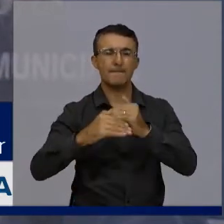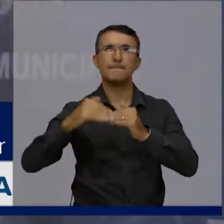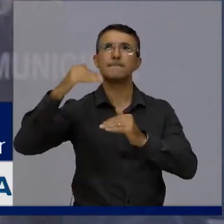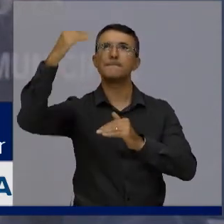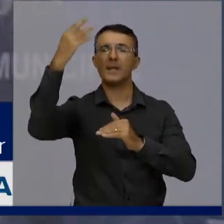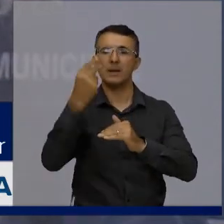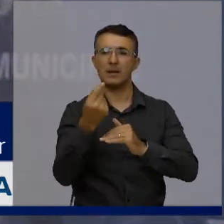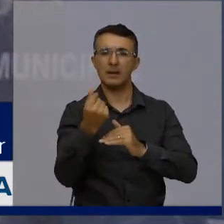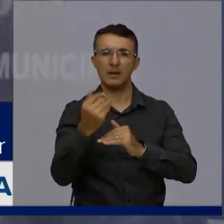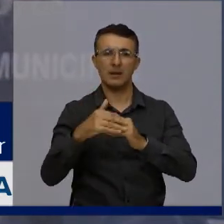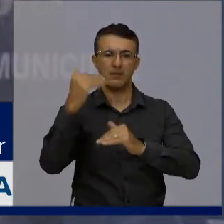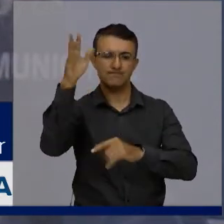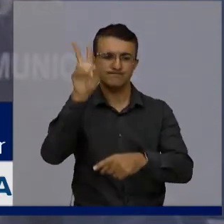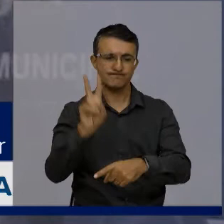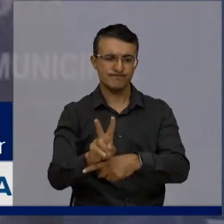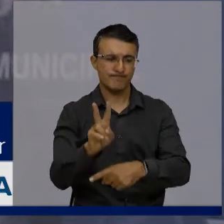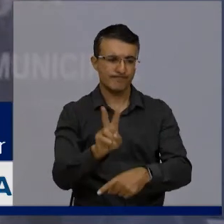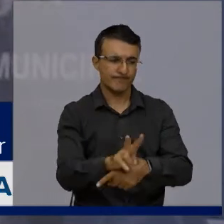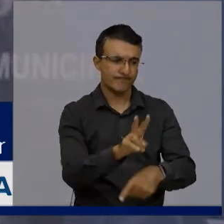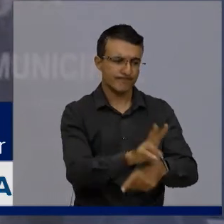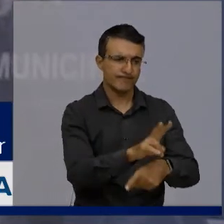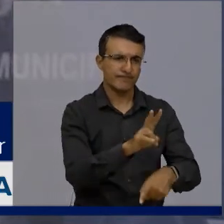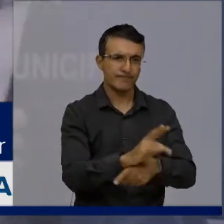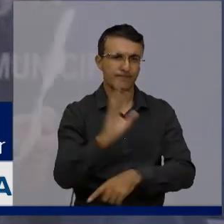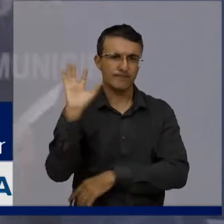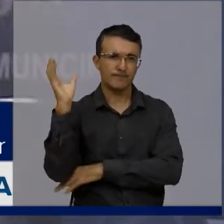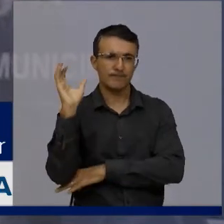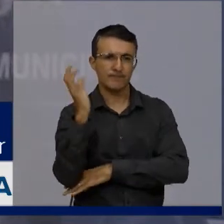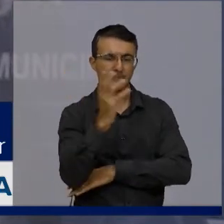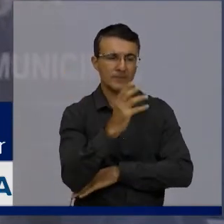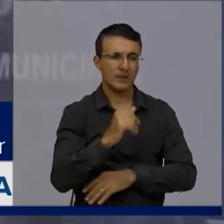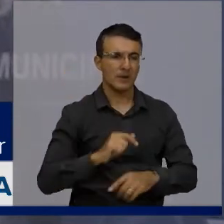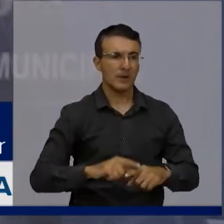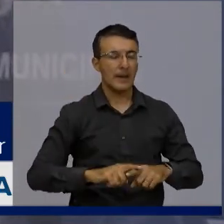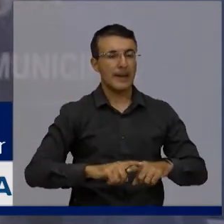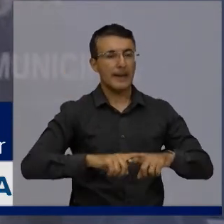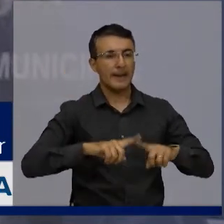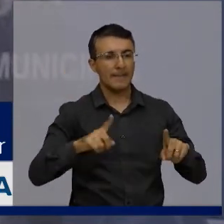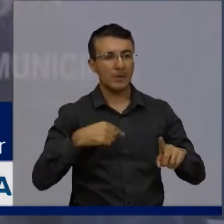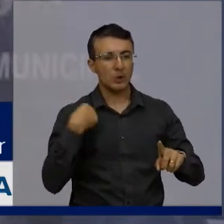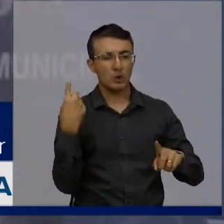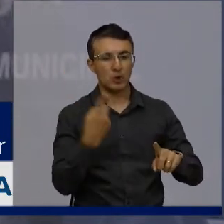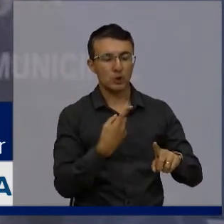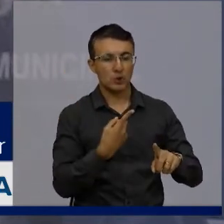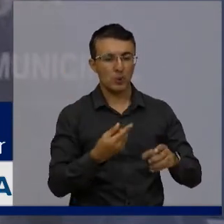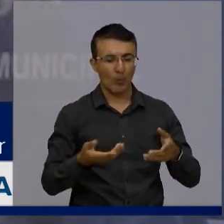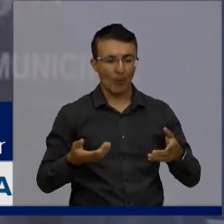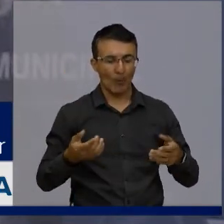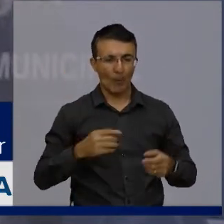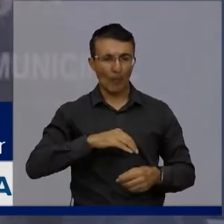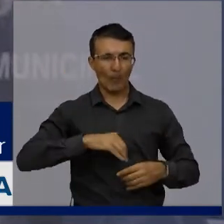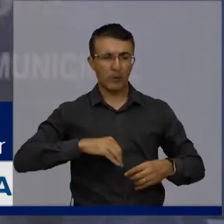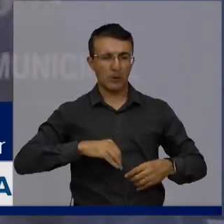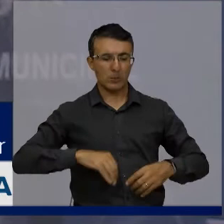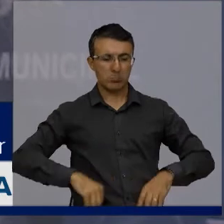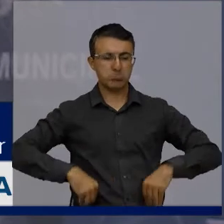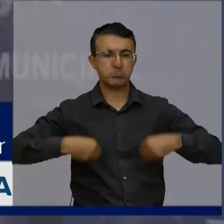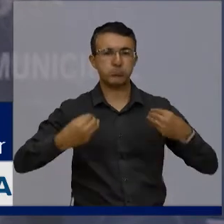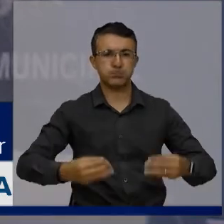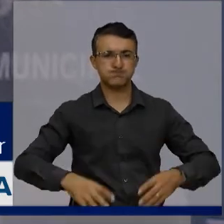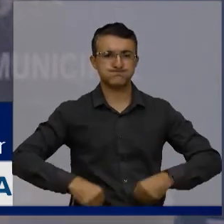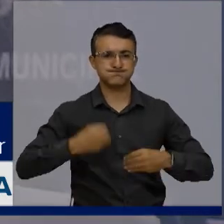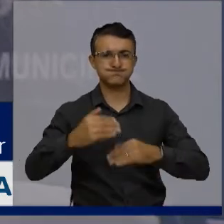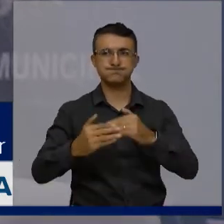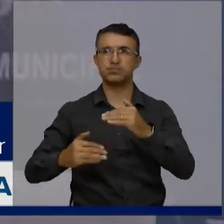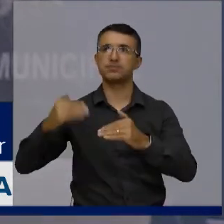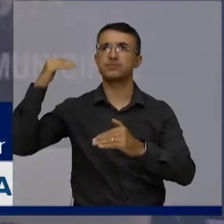de dólares que já foram perdidos no combate à Covid-19. Então é de suma importância a preservação do meio ambiente. Como